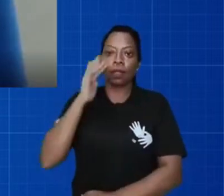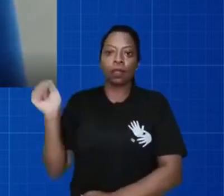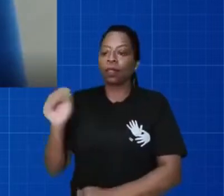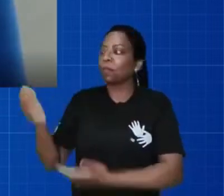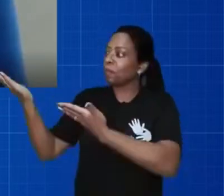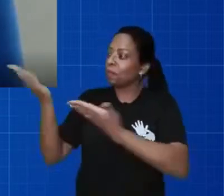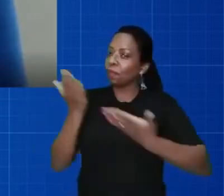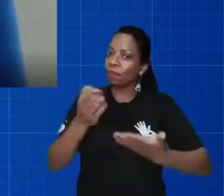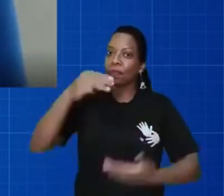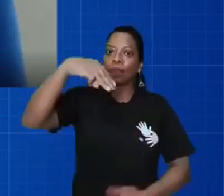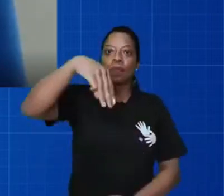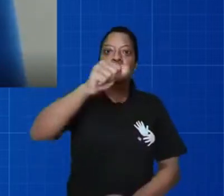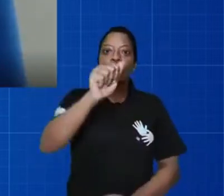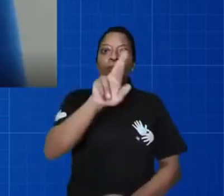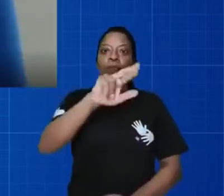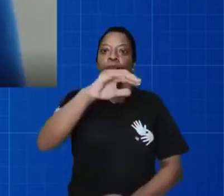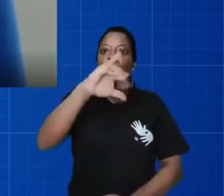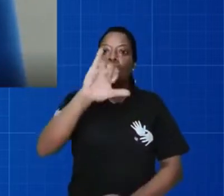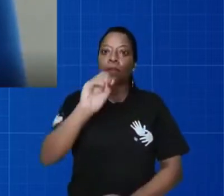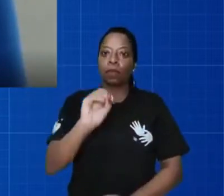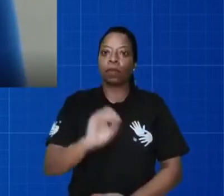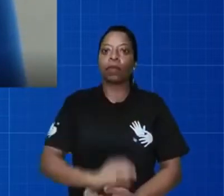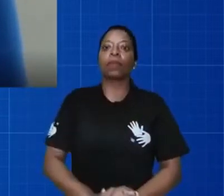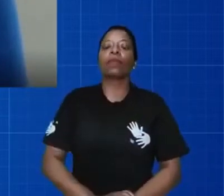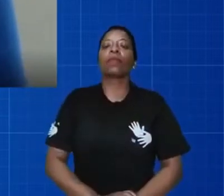sua apresentação. Márcio.